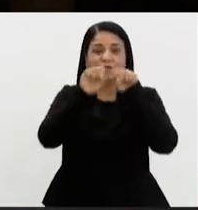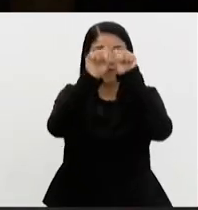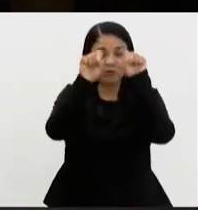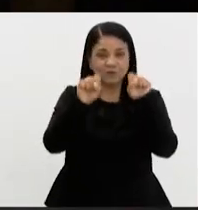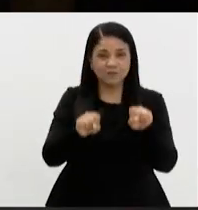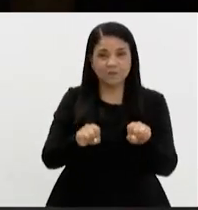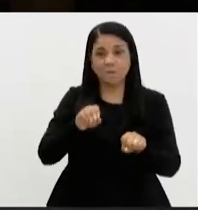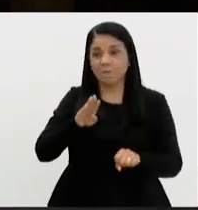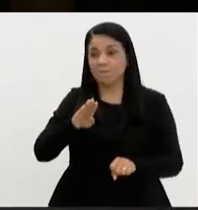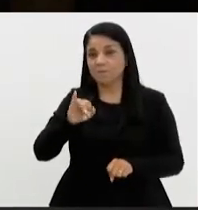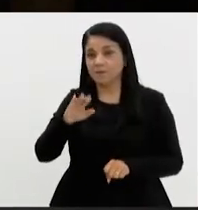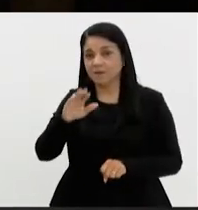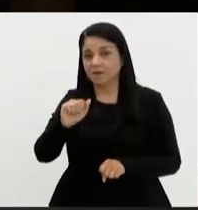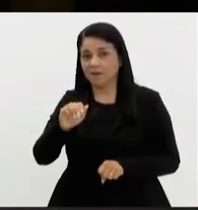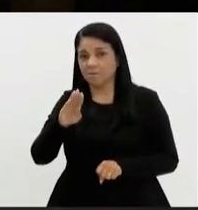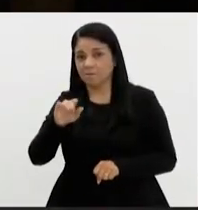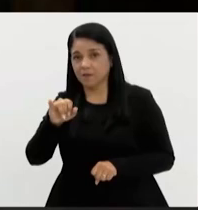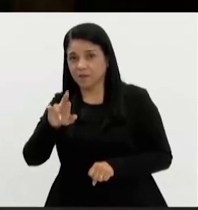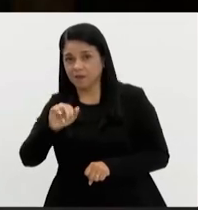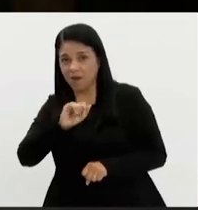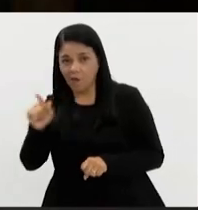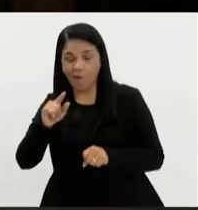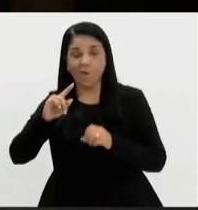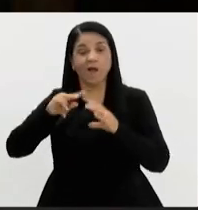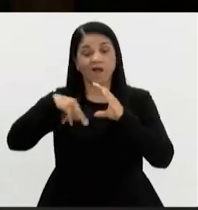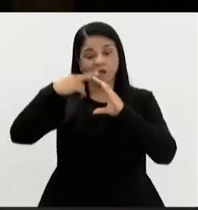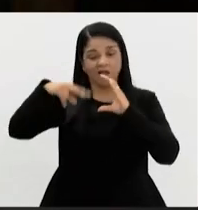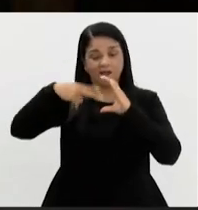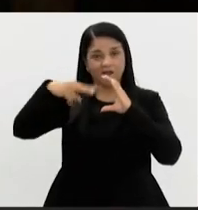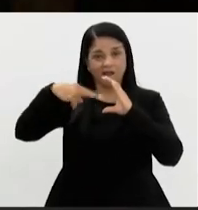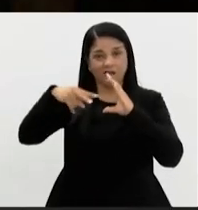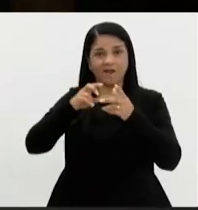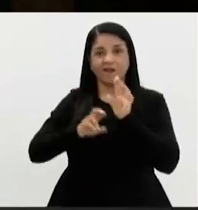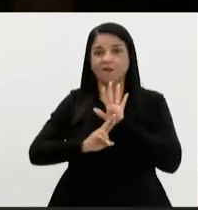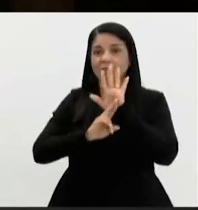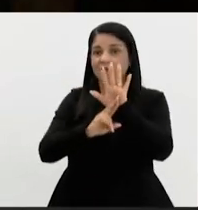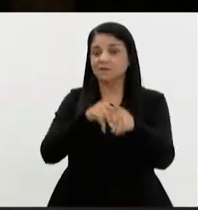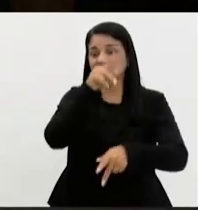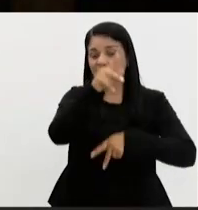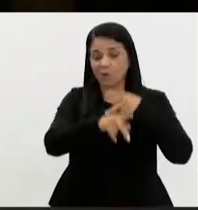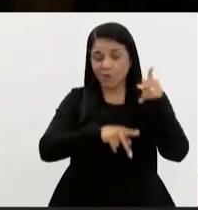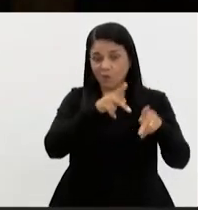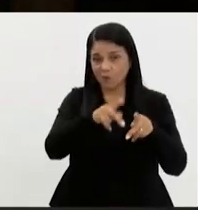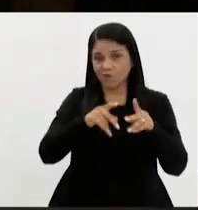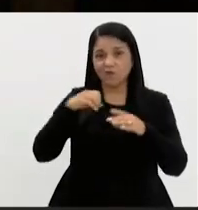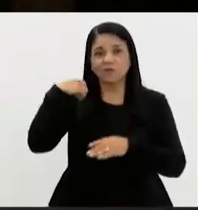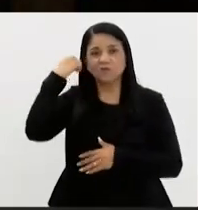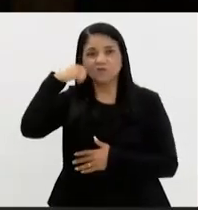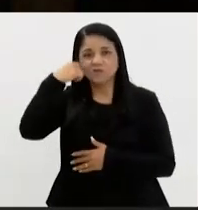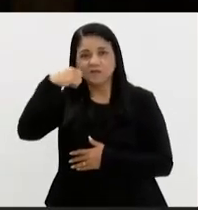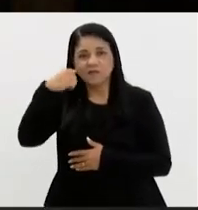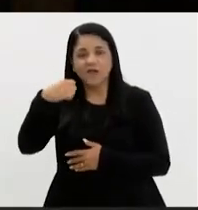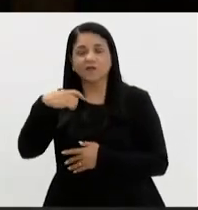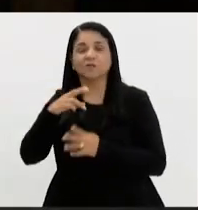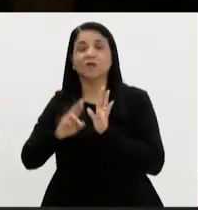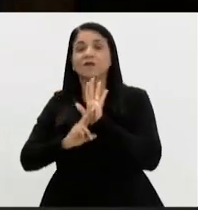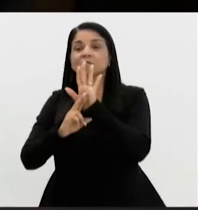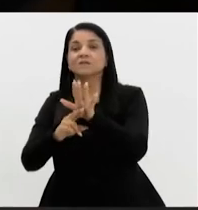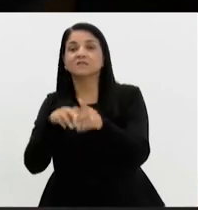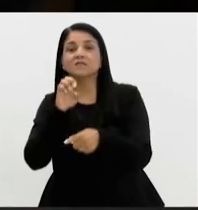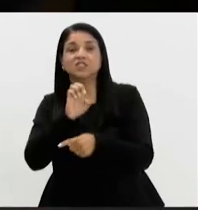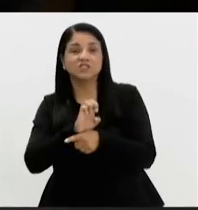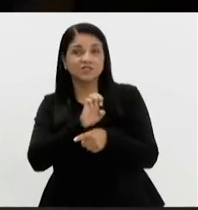bicameral em que a câmara representa a o povo e e o Senado representa os estados